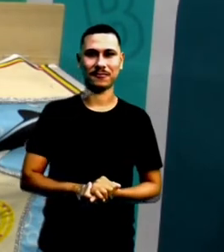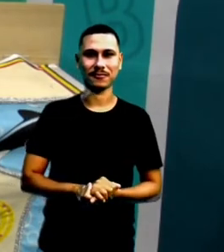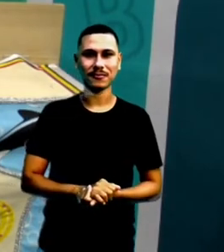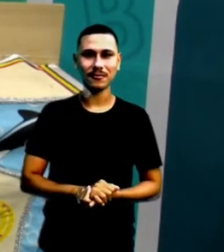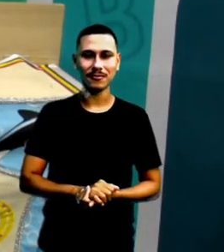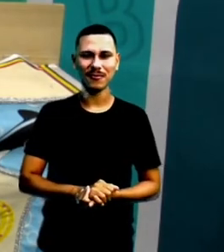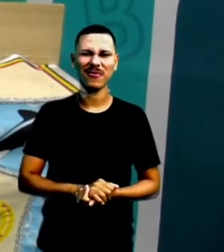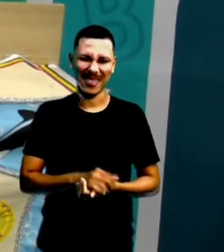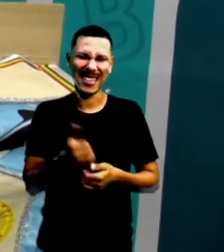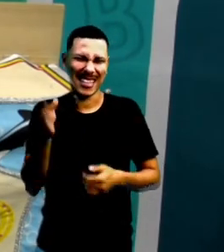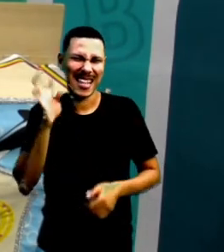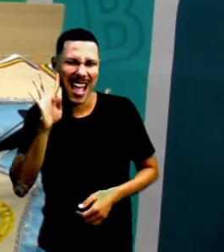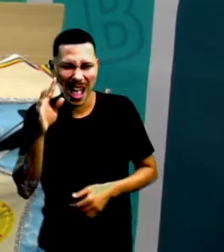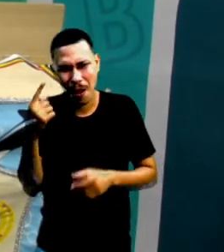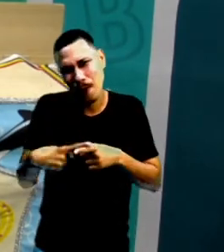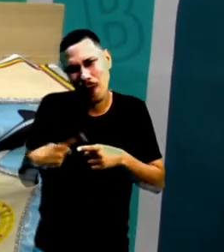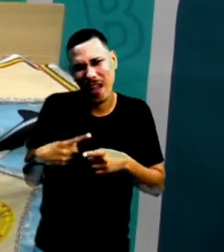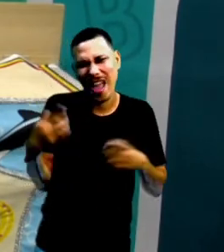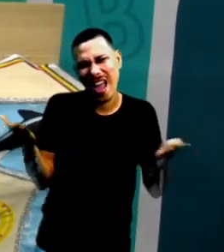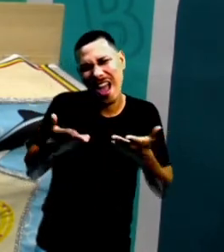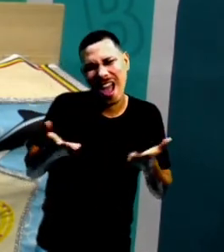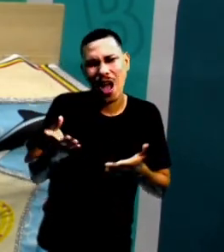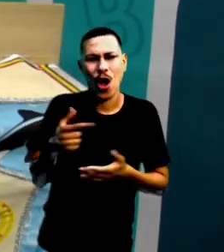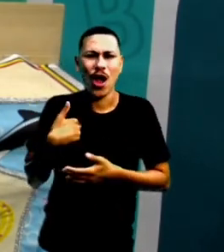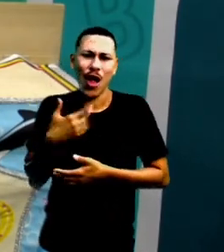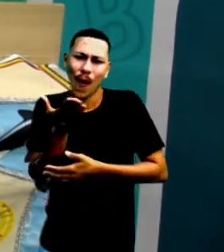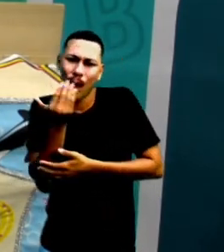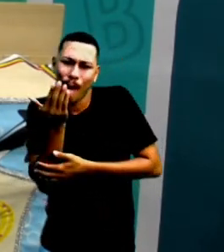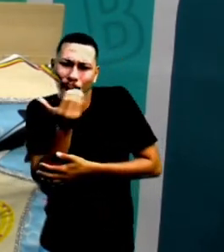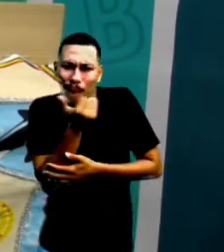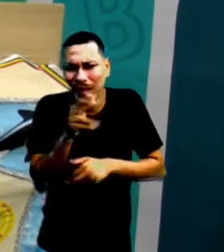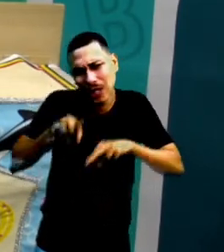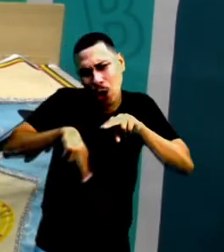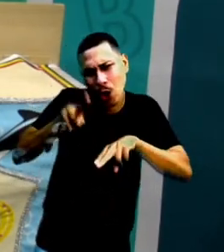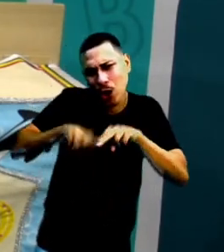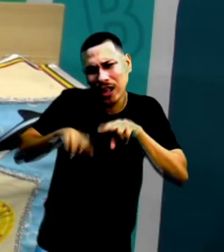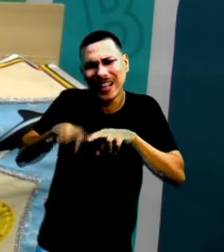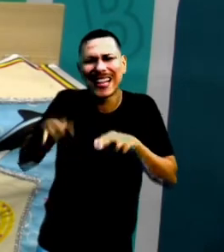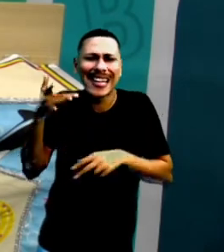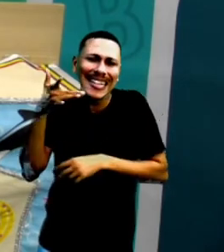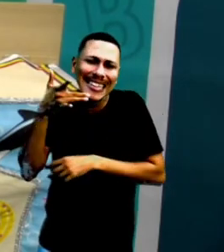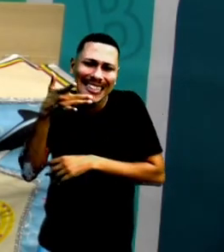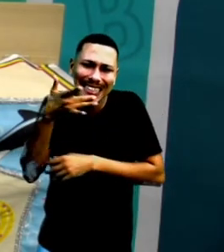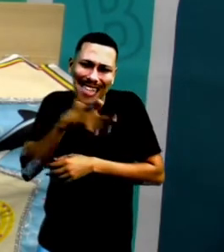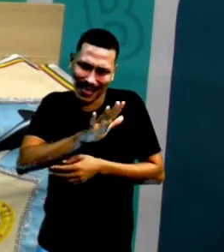Tá valendo porque estamos nesse período e essas comidas são muito gostosas, não é isso?